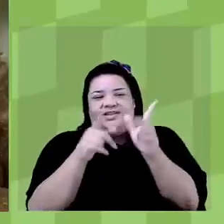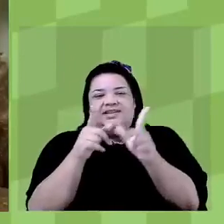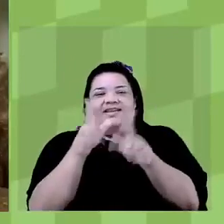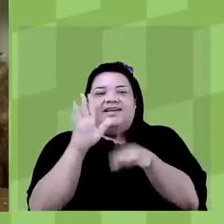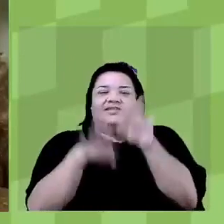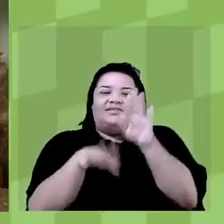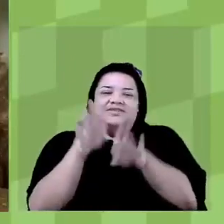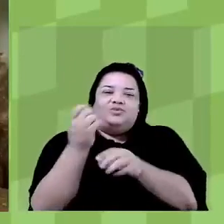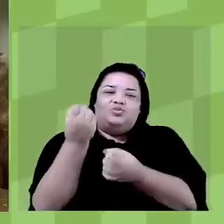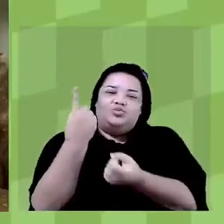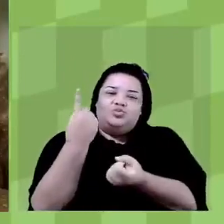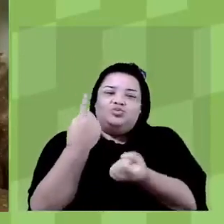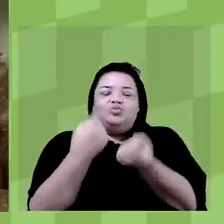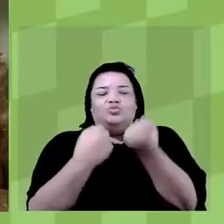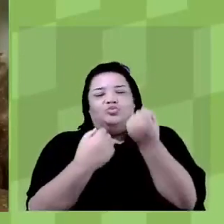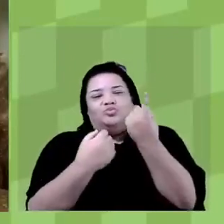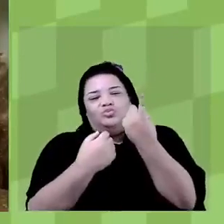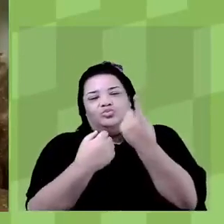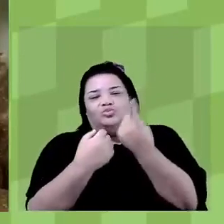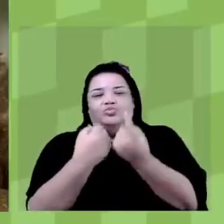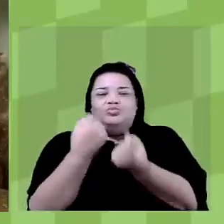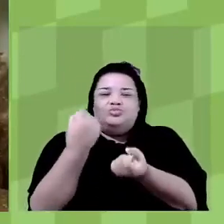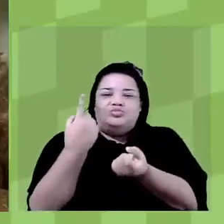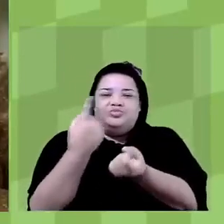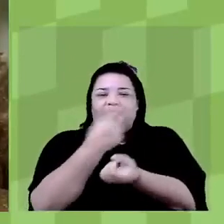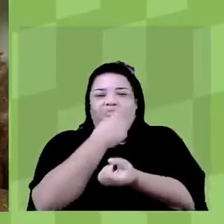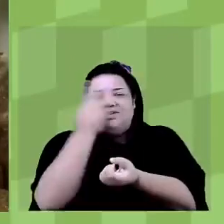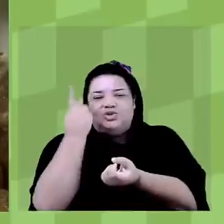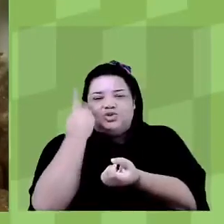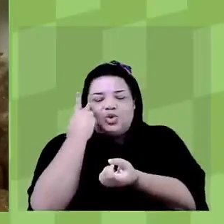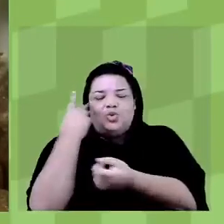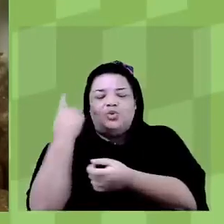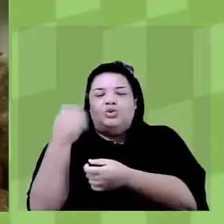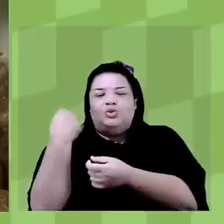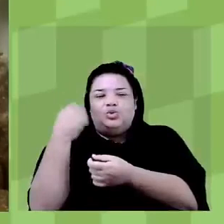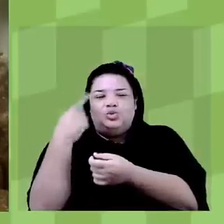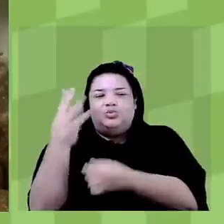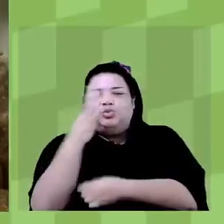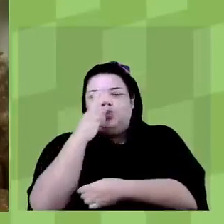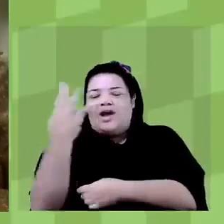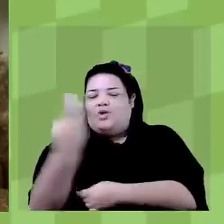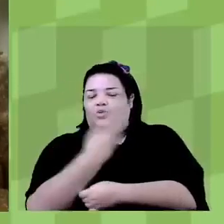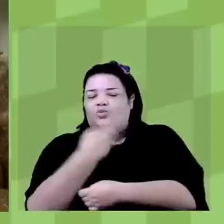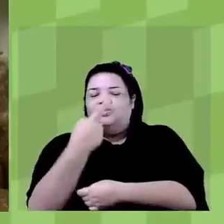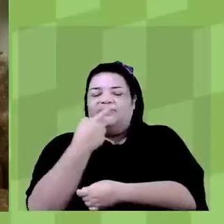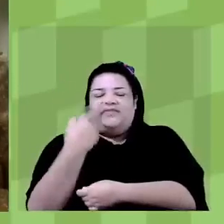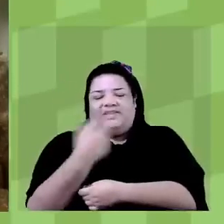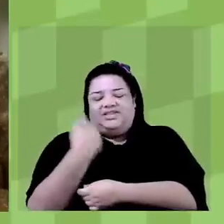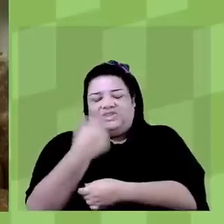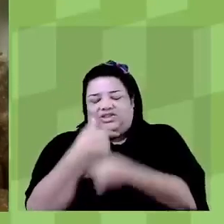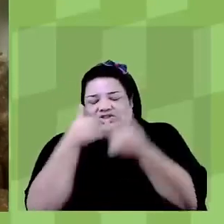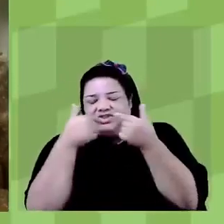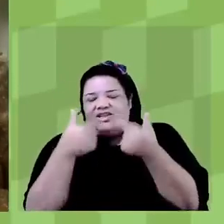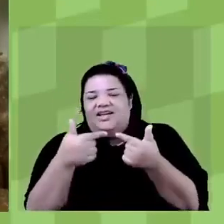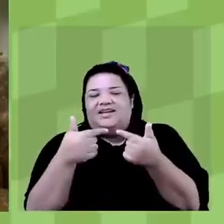duas pessoas ali na luta e todo mundo chamando de chato, eu sei bem como é isso, mas eu acho que,